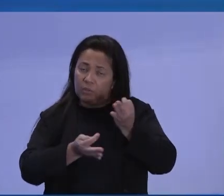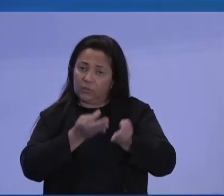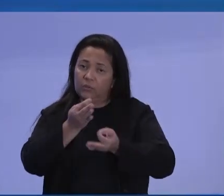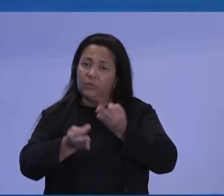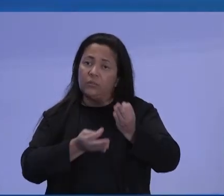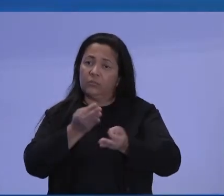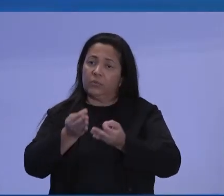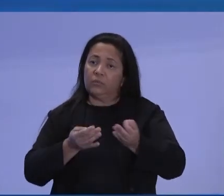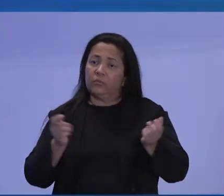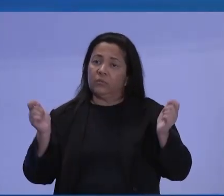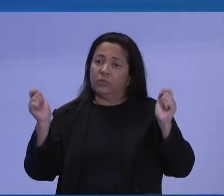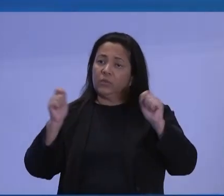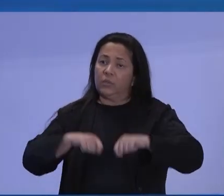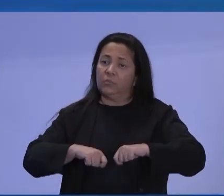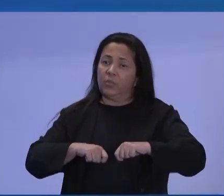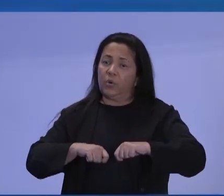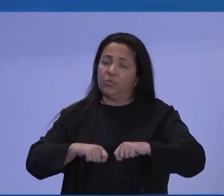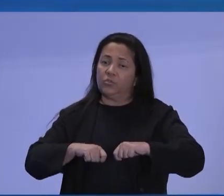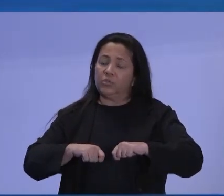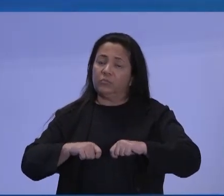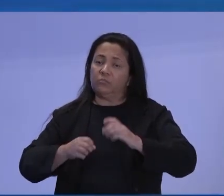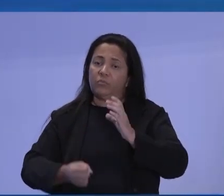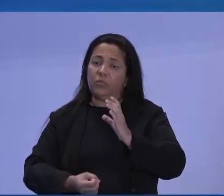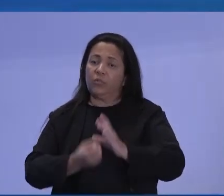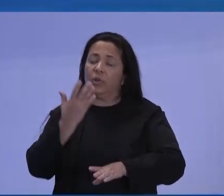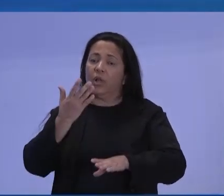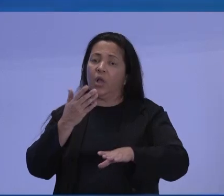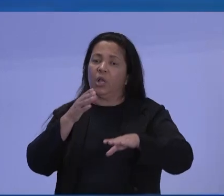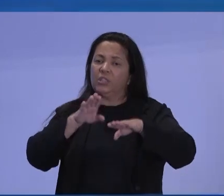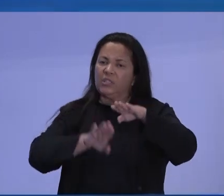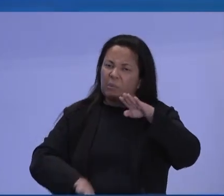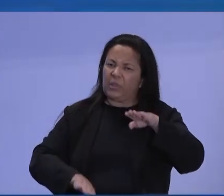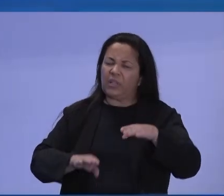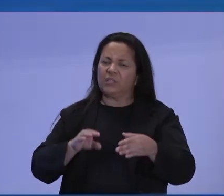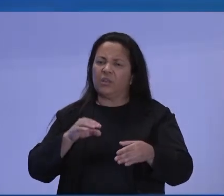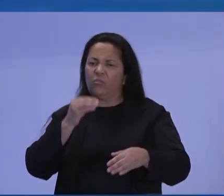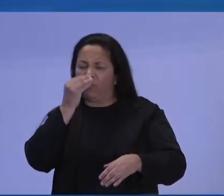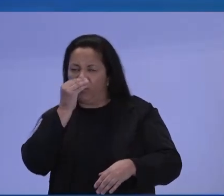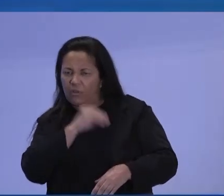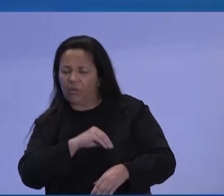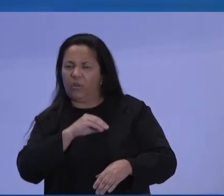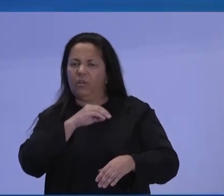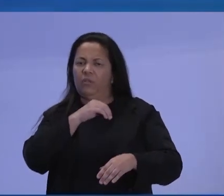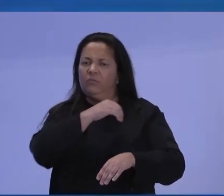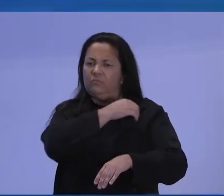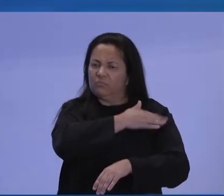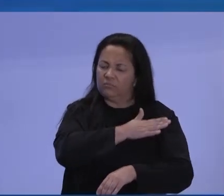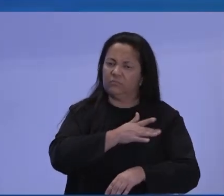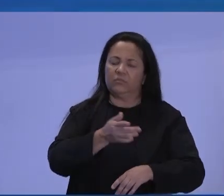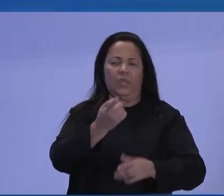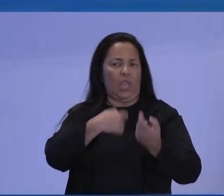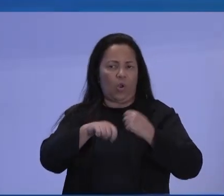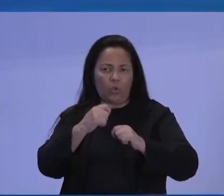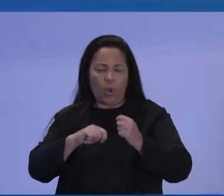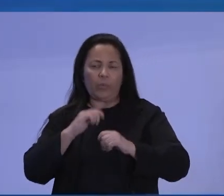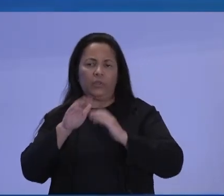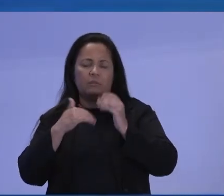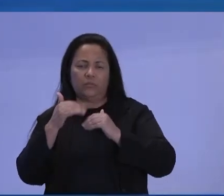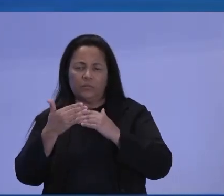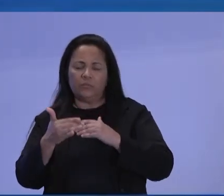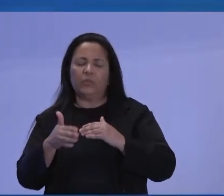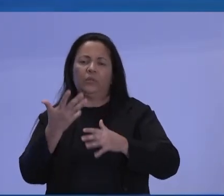um ciclo de exclusão social e econômica. As situações em que ocorrem o estigma e